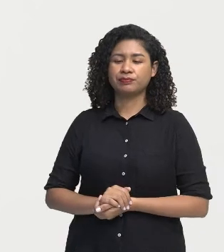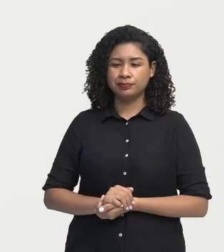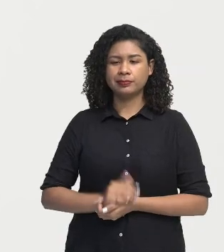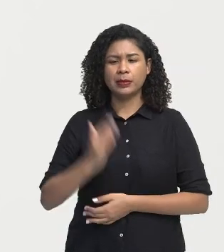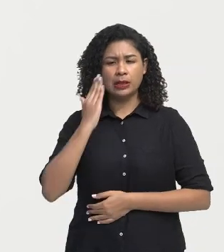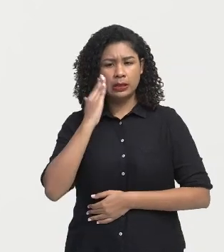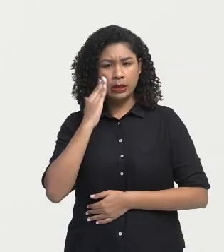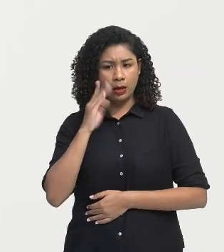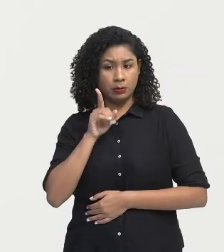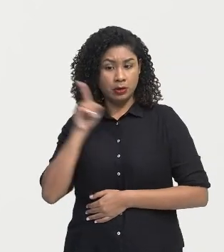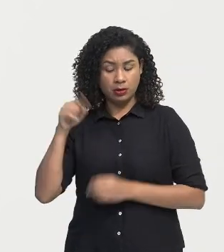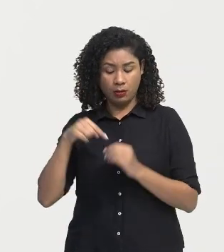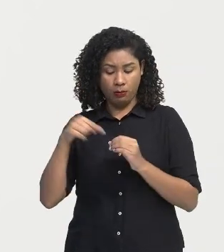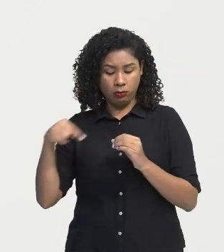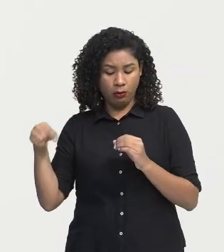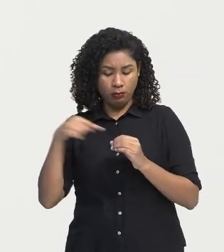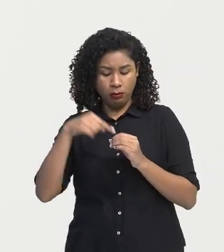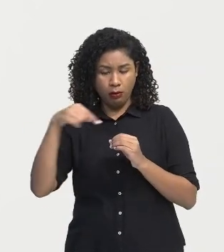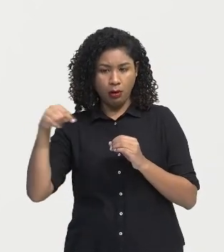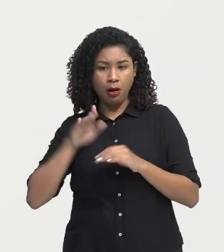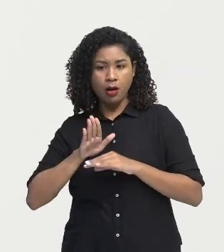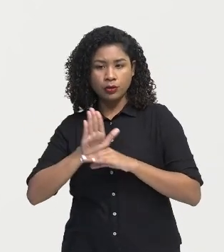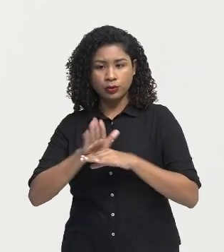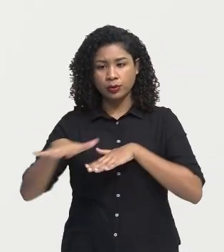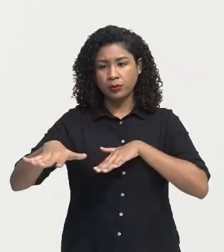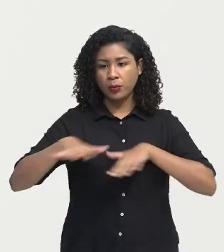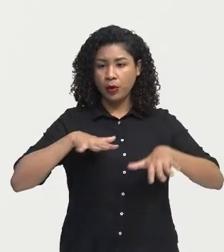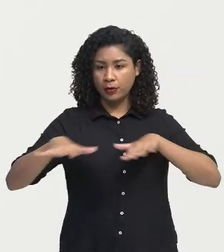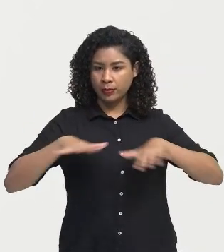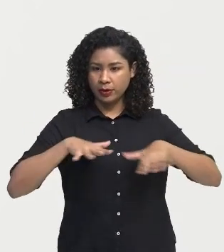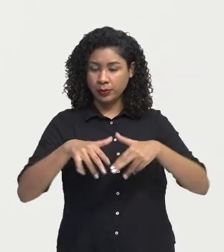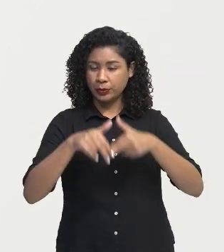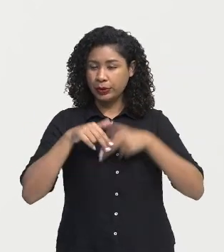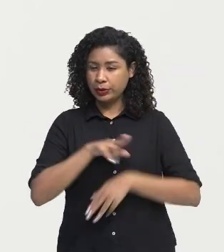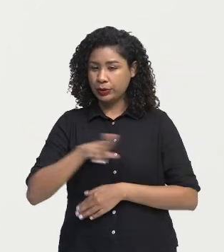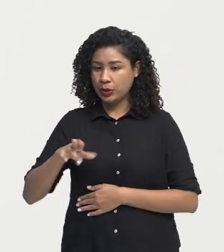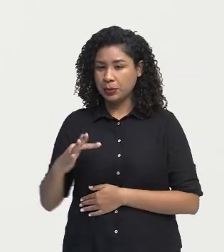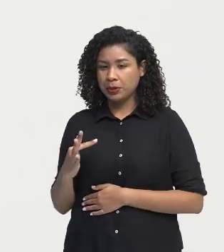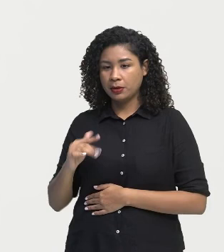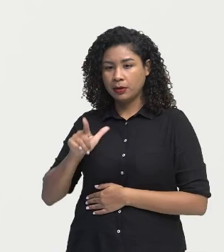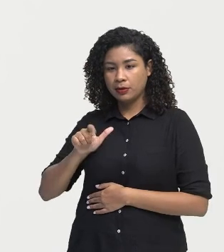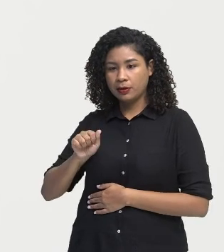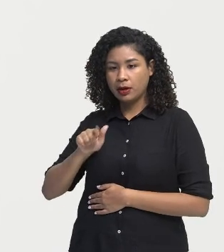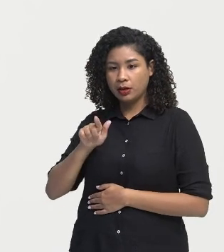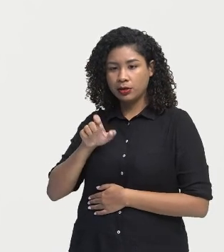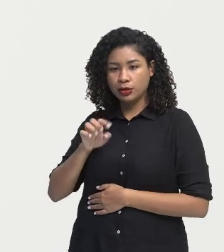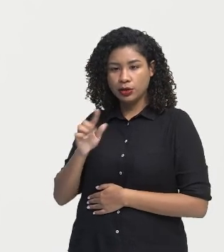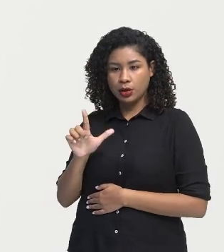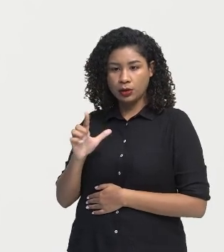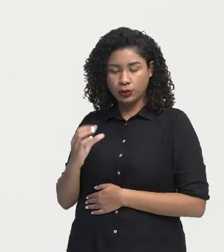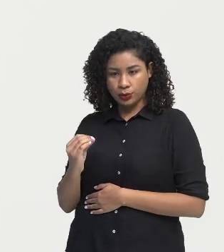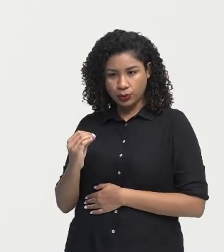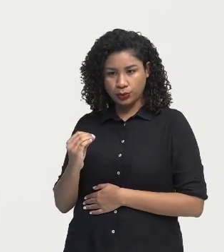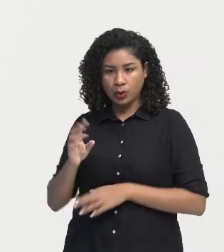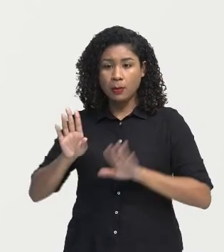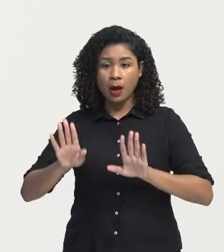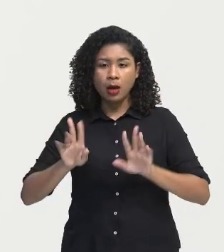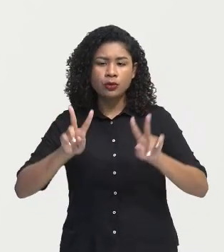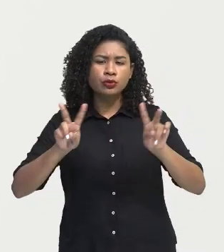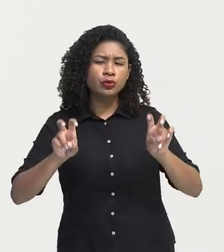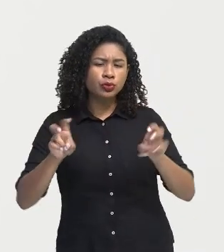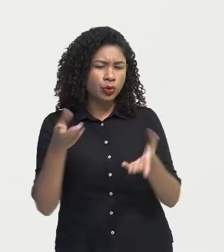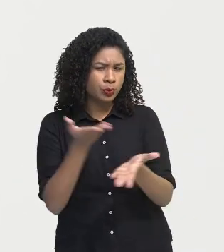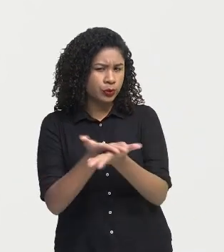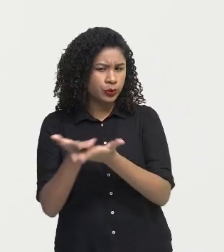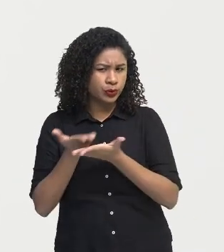com a movimentação, ela é chamada de flagelo, né? Então, sobre o que a gente estudou